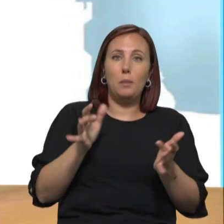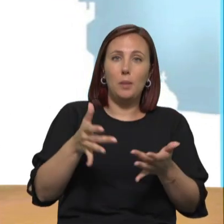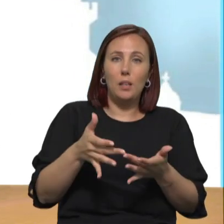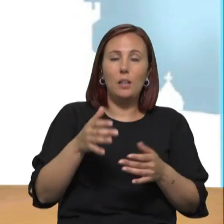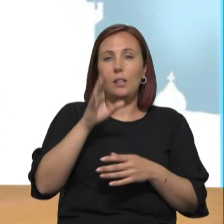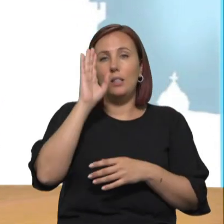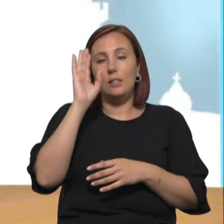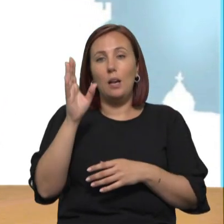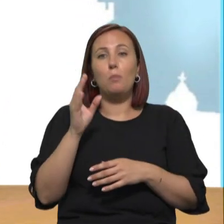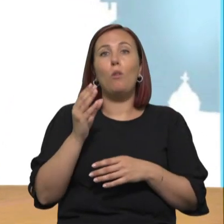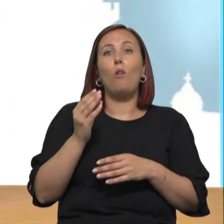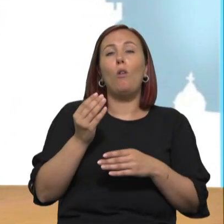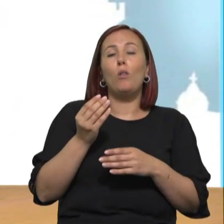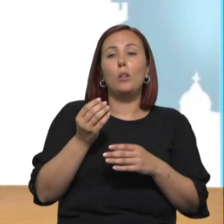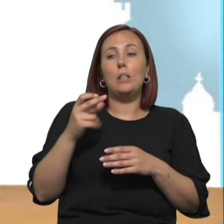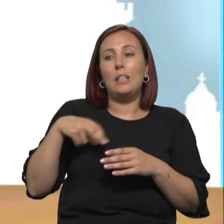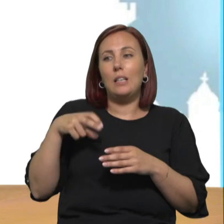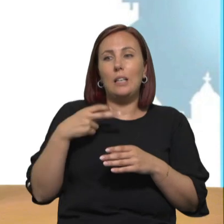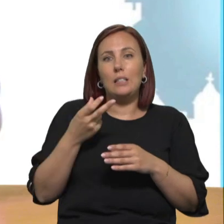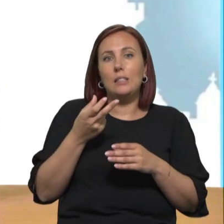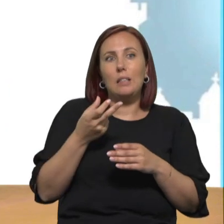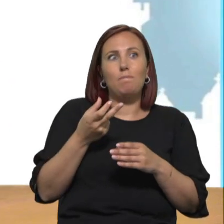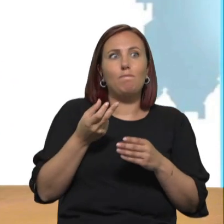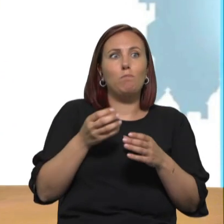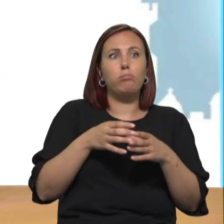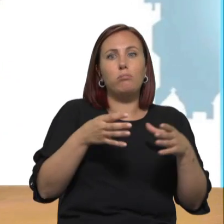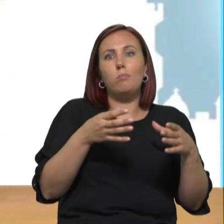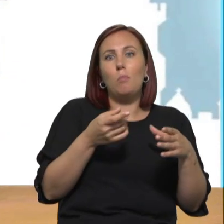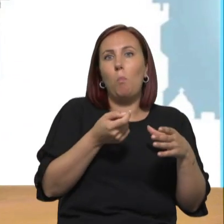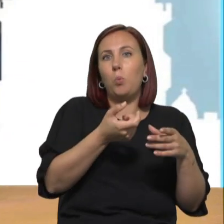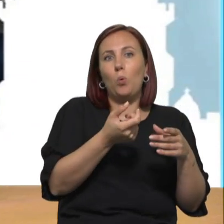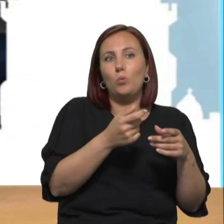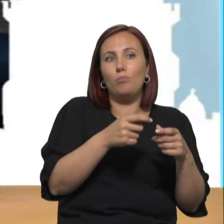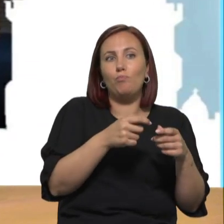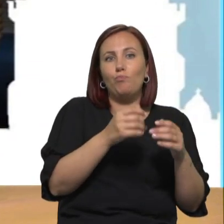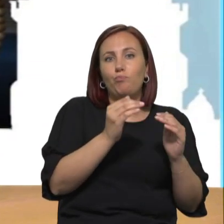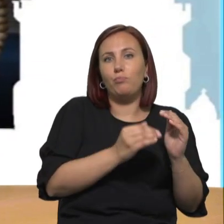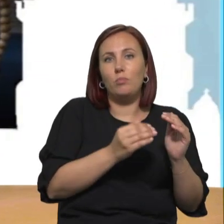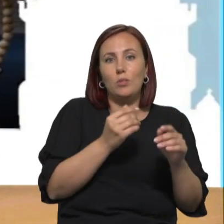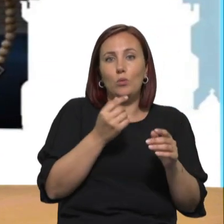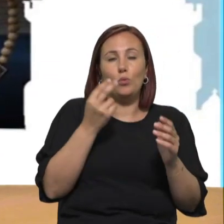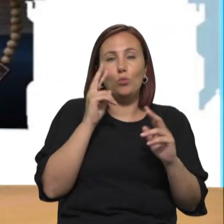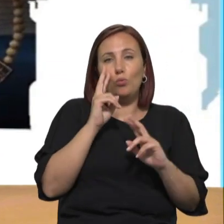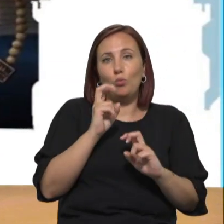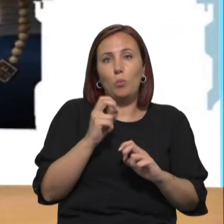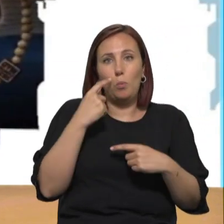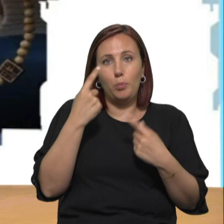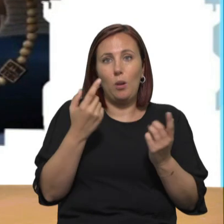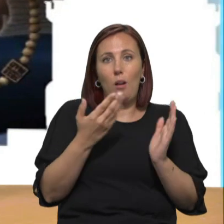de riqueza encostou a muito poucos, não é? Isso também é do conhecimento e dos estudos públicos.